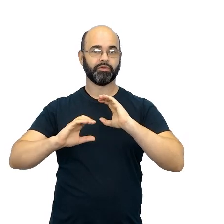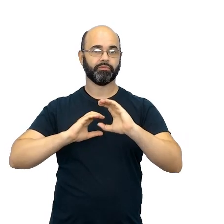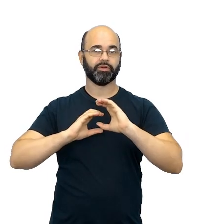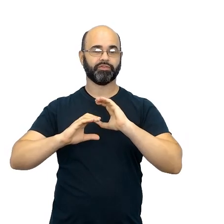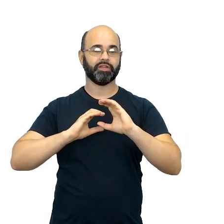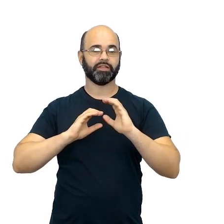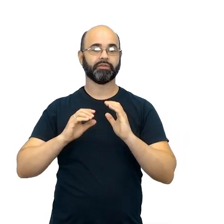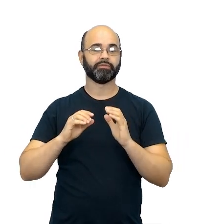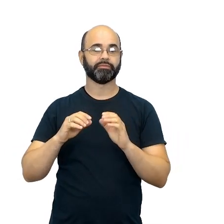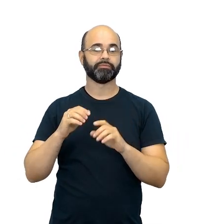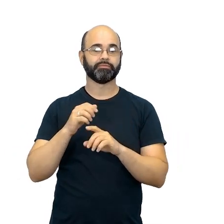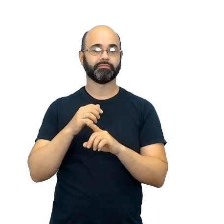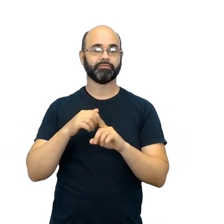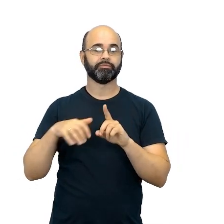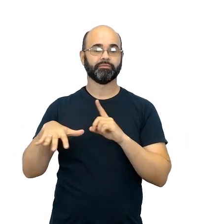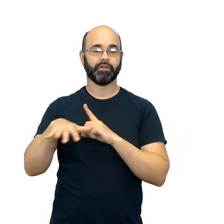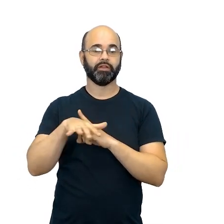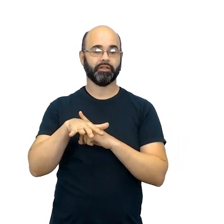de Física,